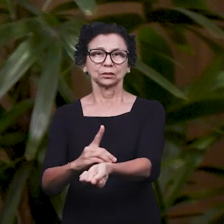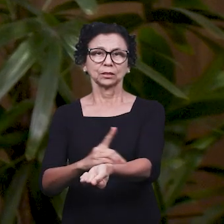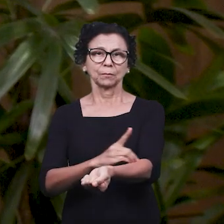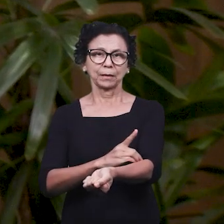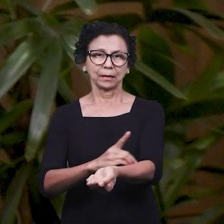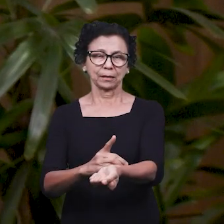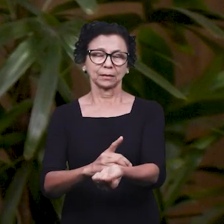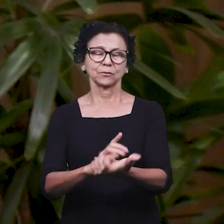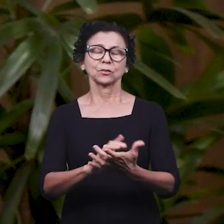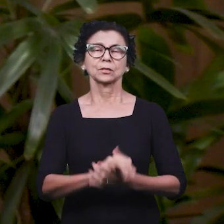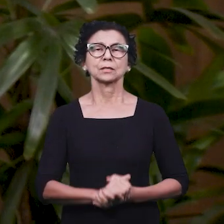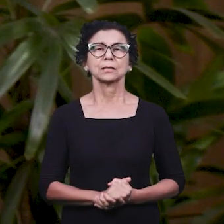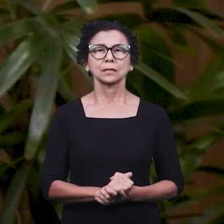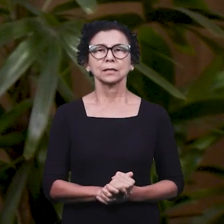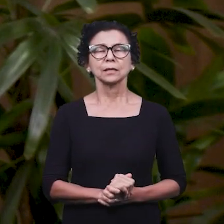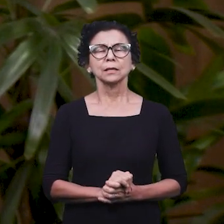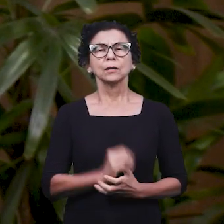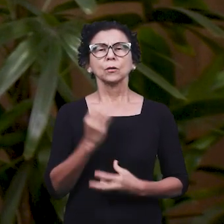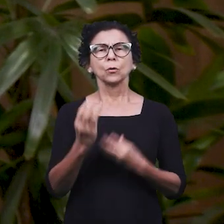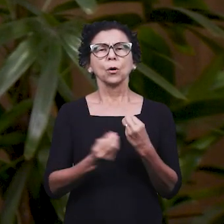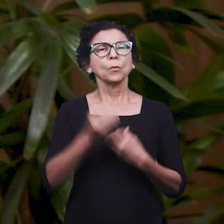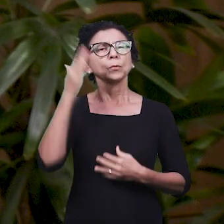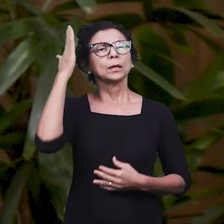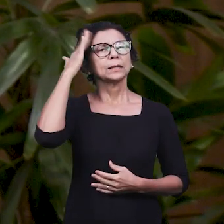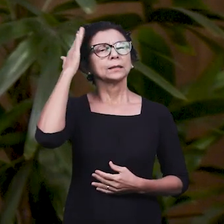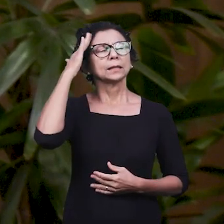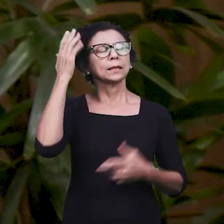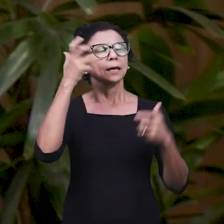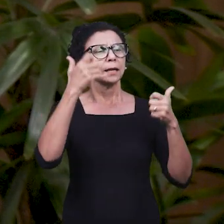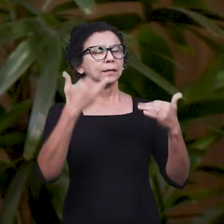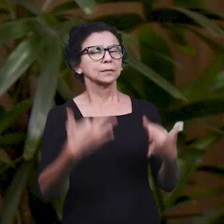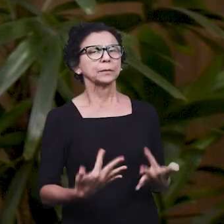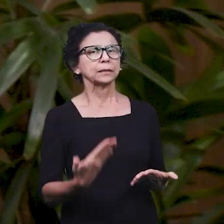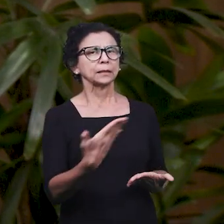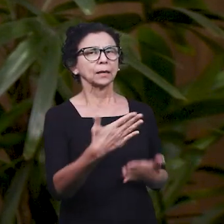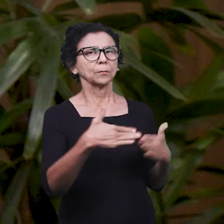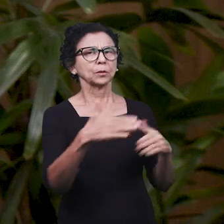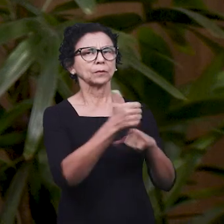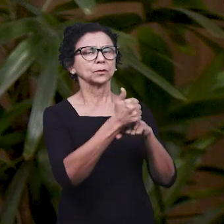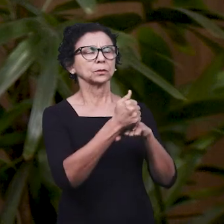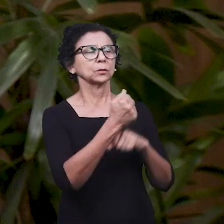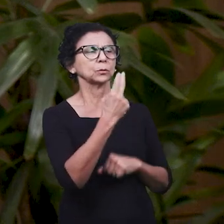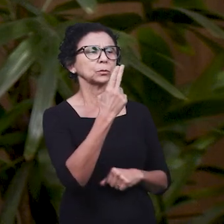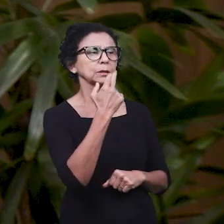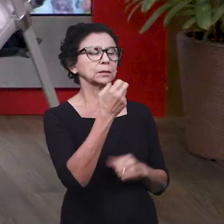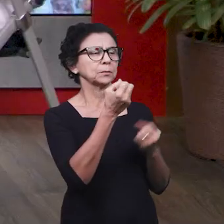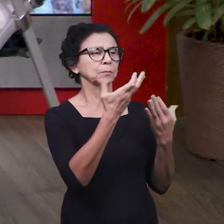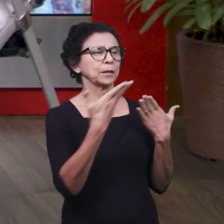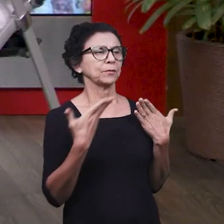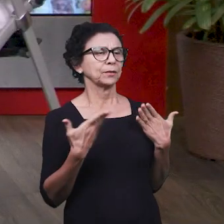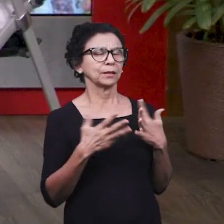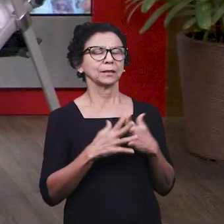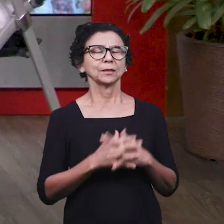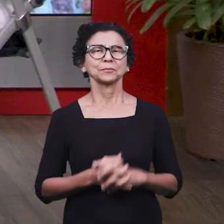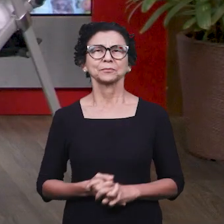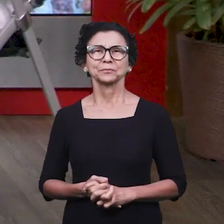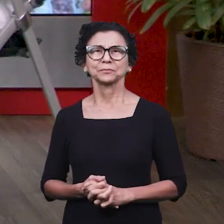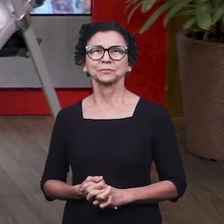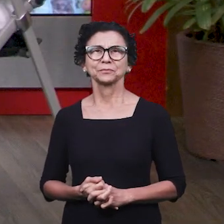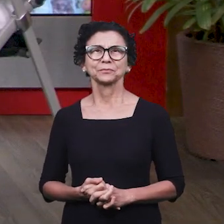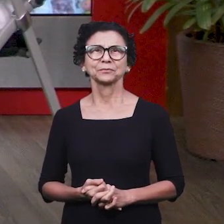nos ajudar a entender esse tema, iremos conversar com a nutricionista Larissa Pinafo. Seja muito bem-vinda, Larissa,